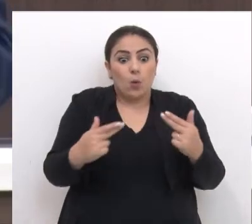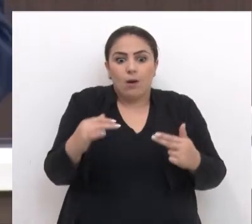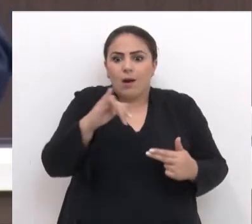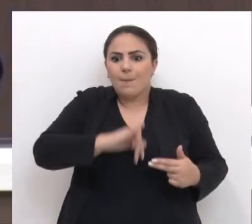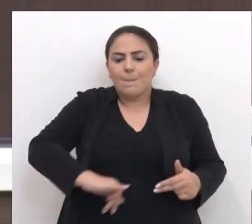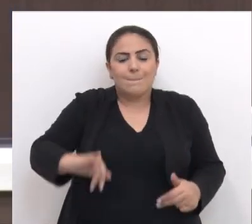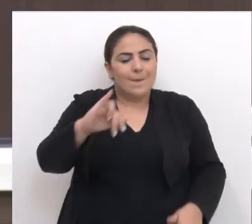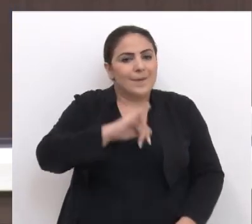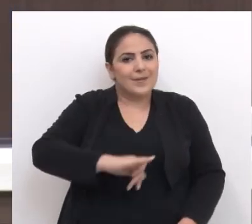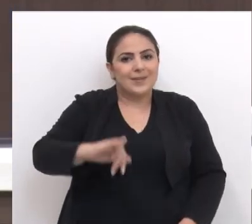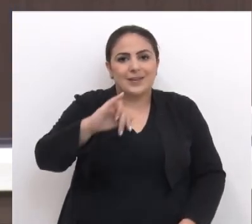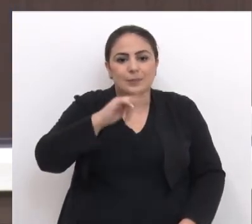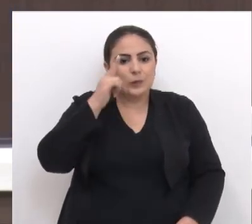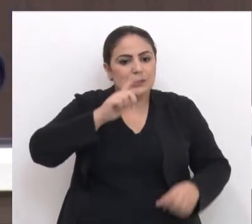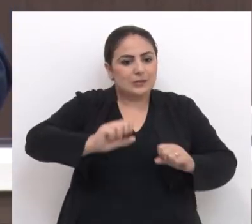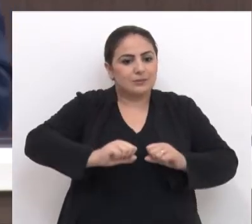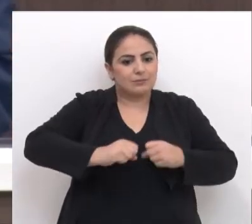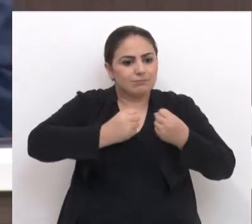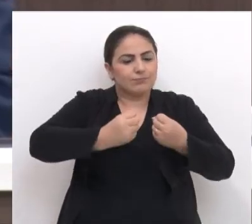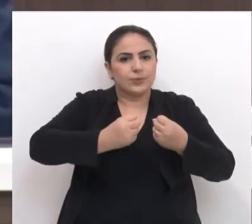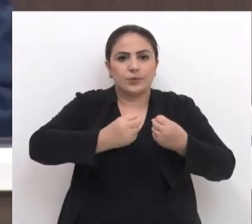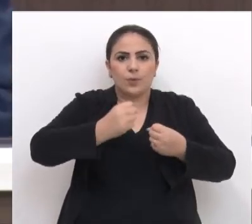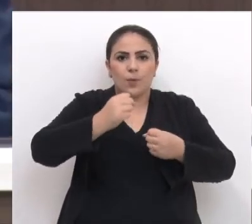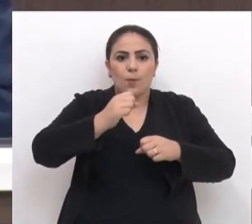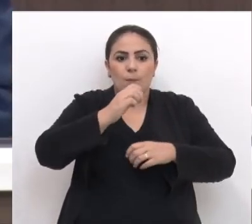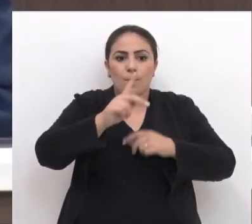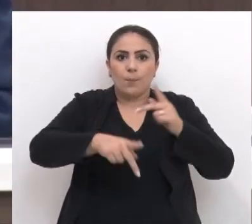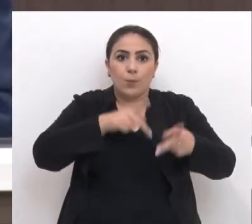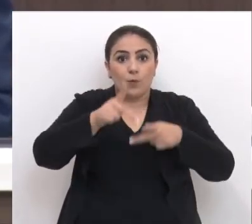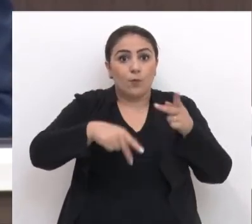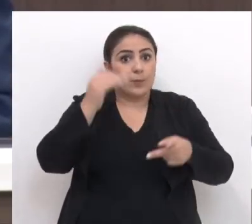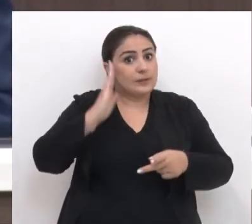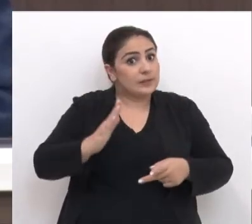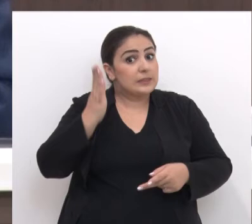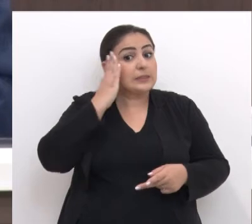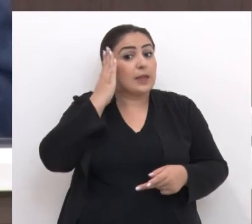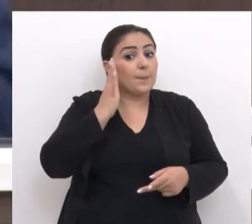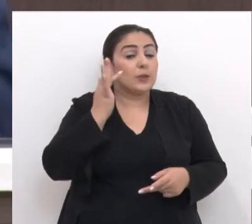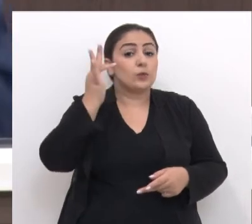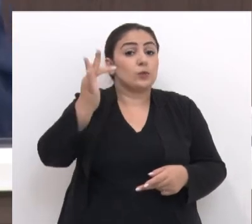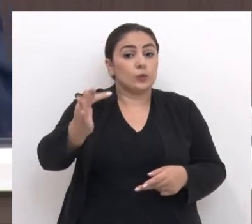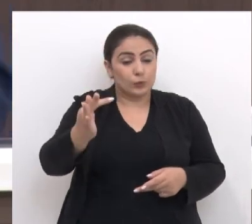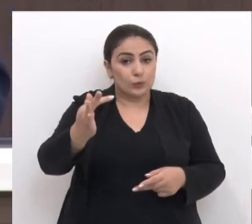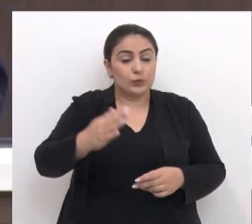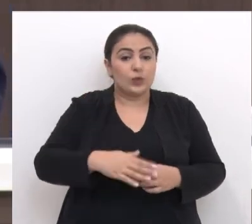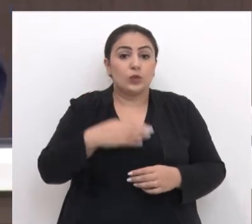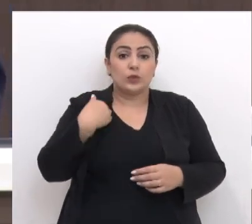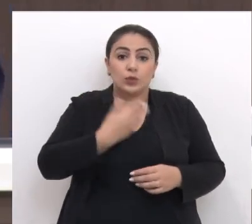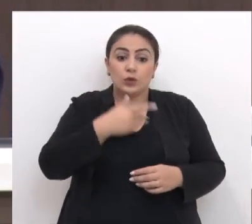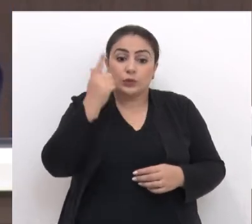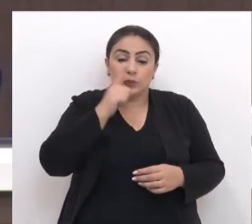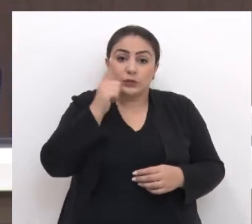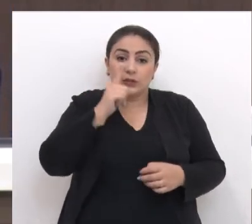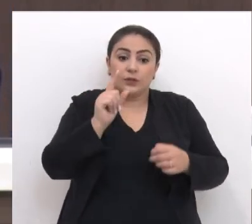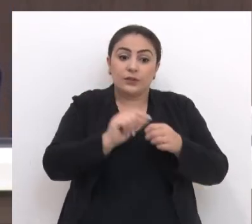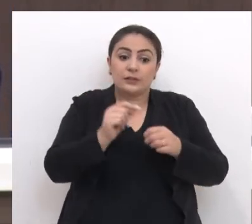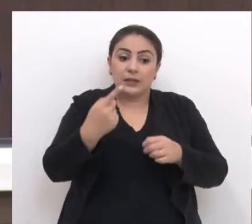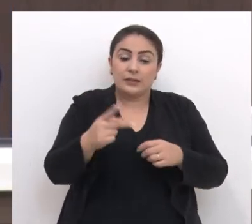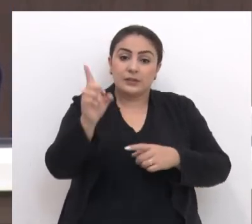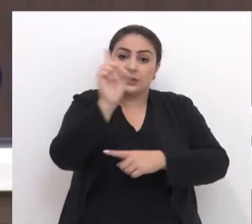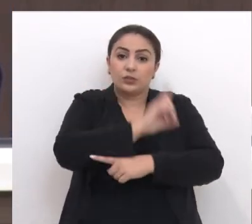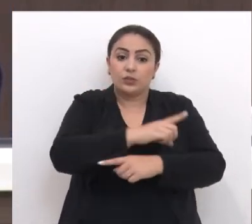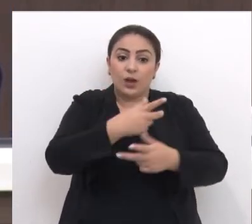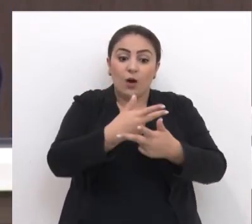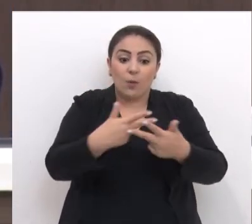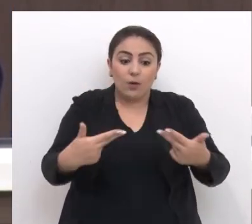algo importantíssimo para a formação do povo brasileiro. Quiçá, no futuro, nós possamos fazer